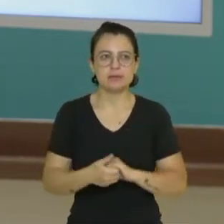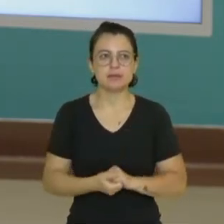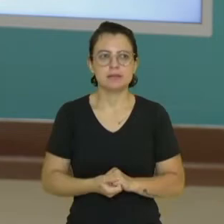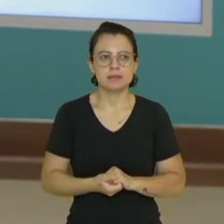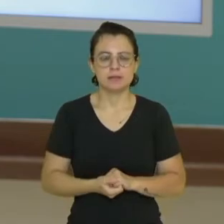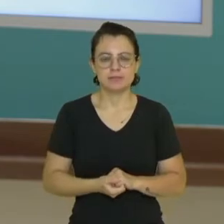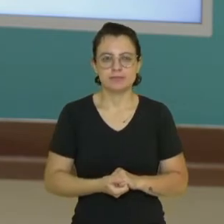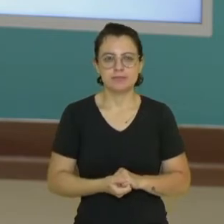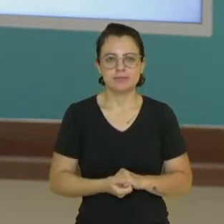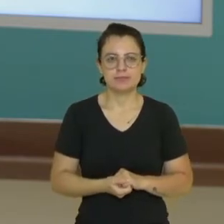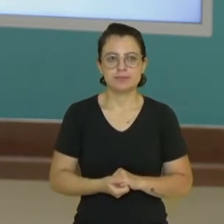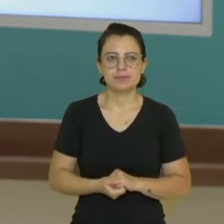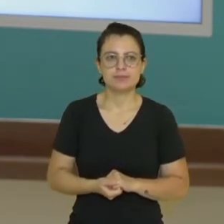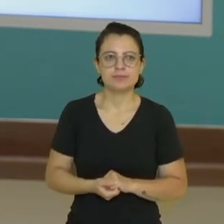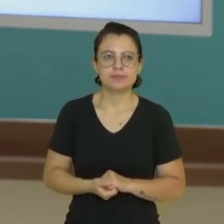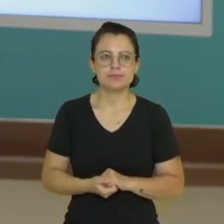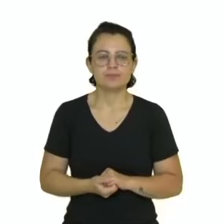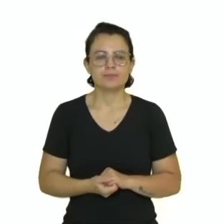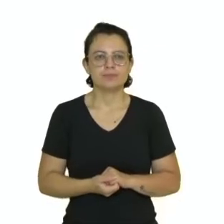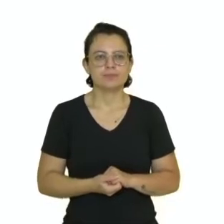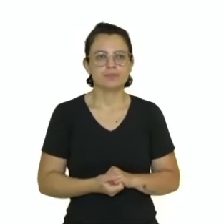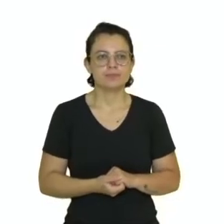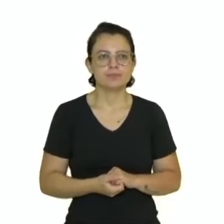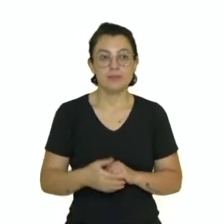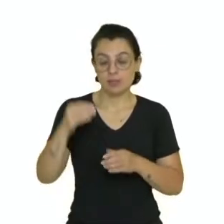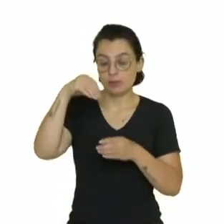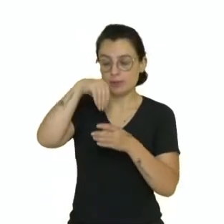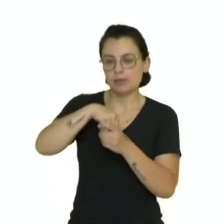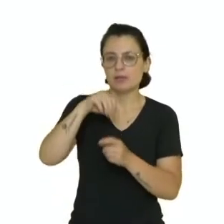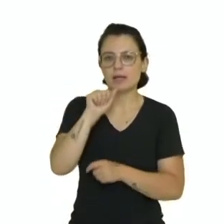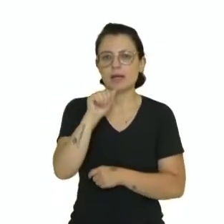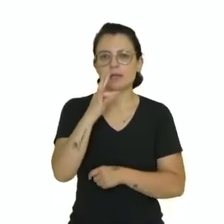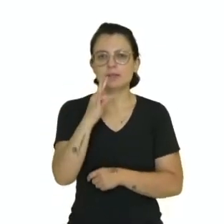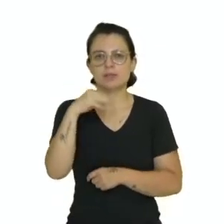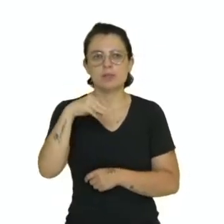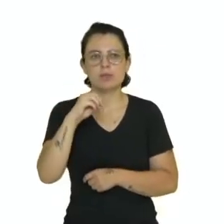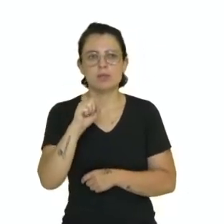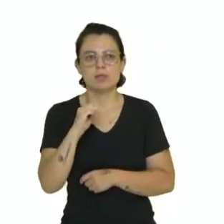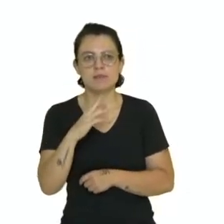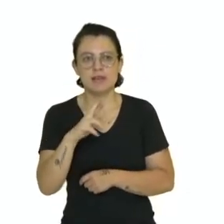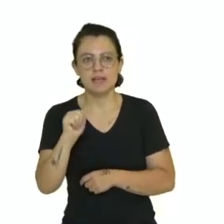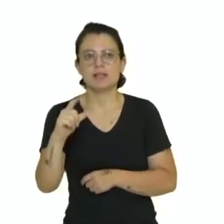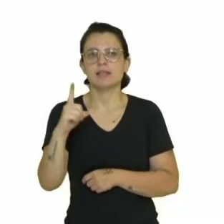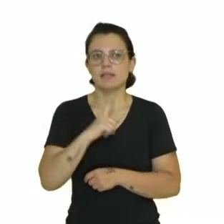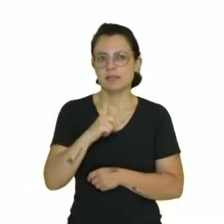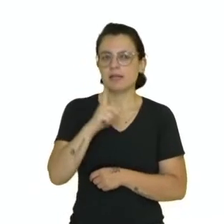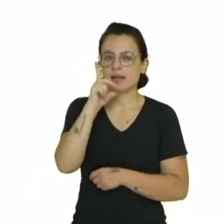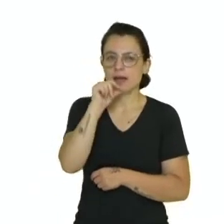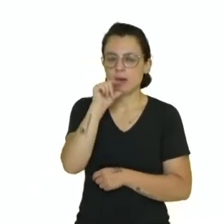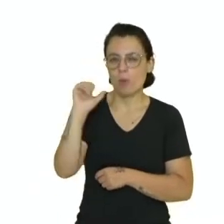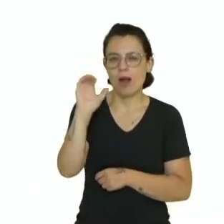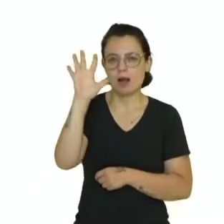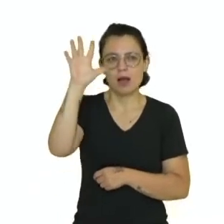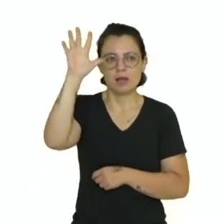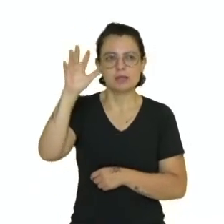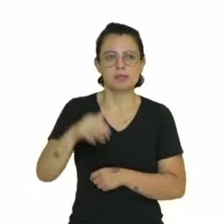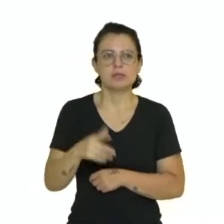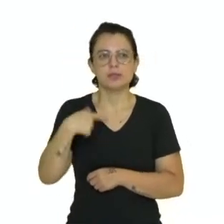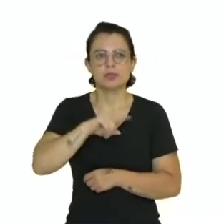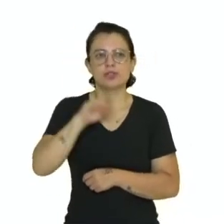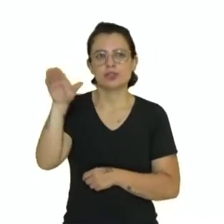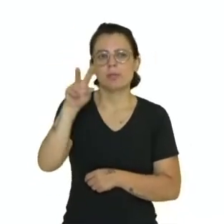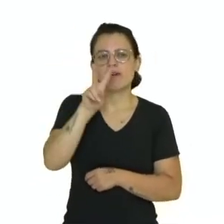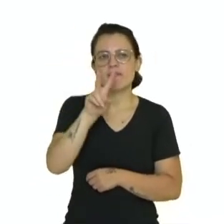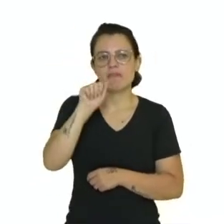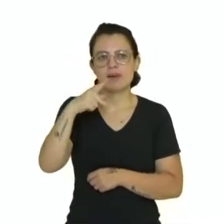a espirrar. Então, a atmosfera possui água no estado gasoso, conhecida como vapor de